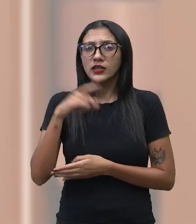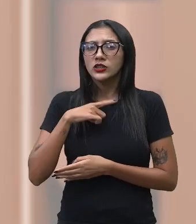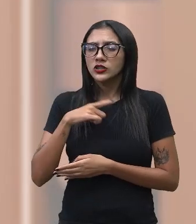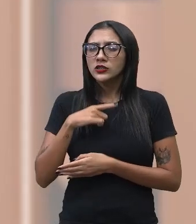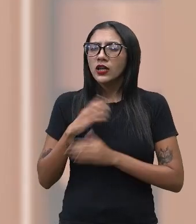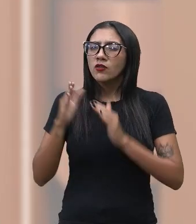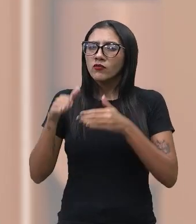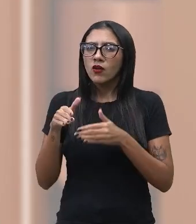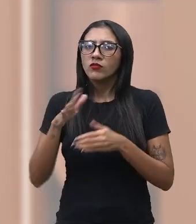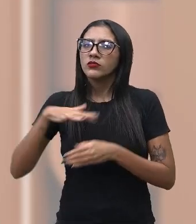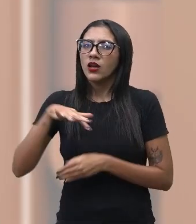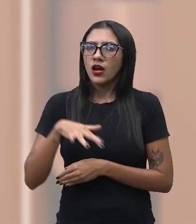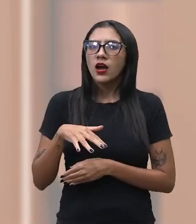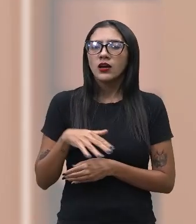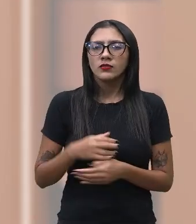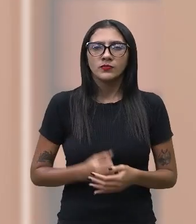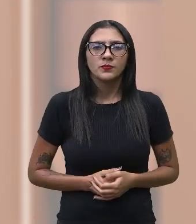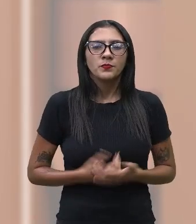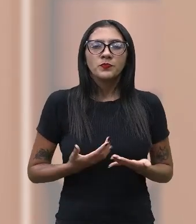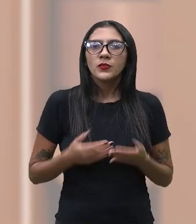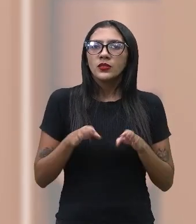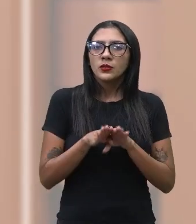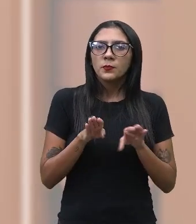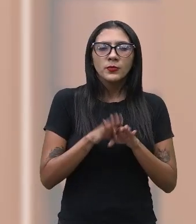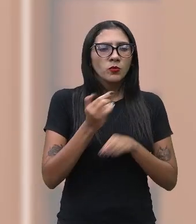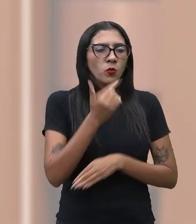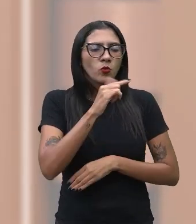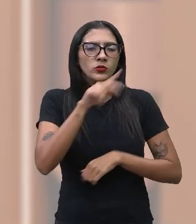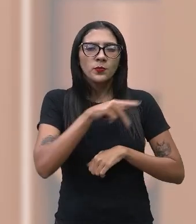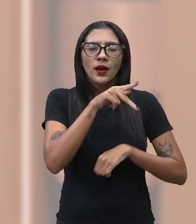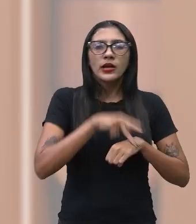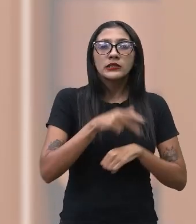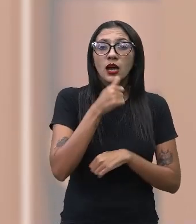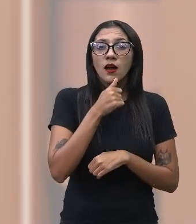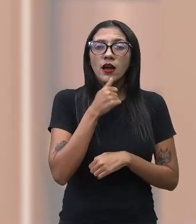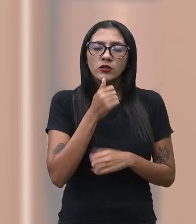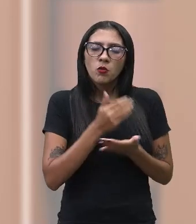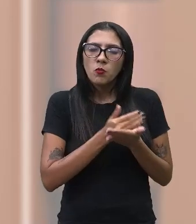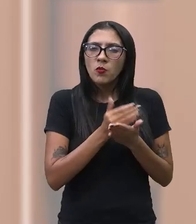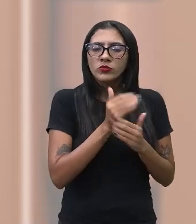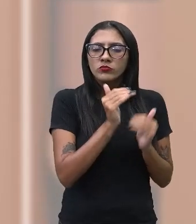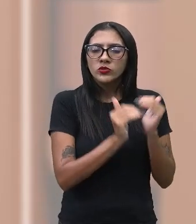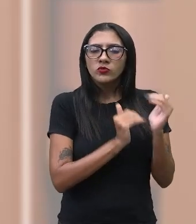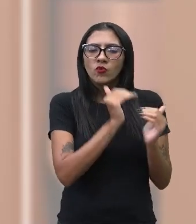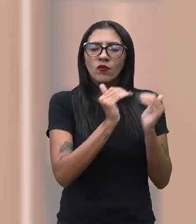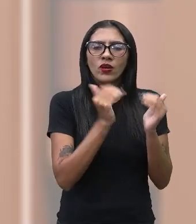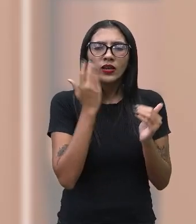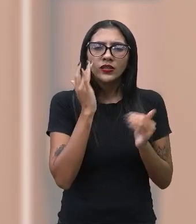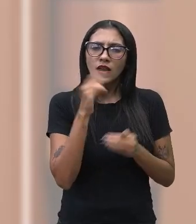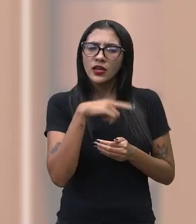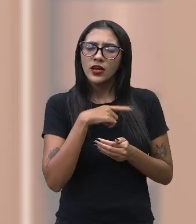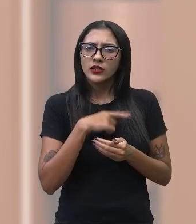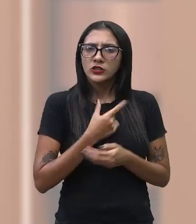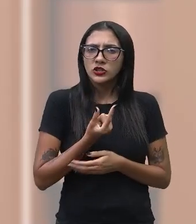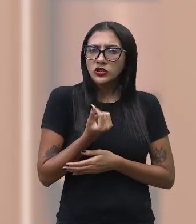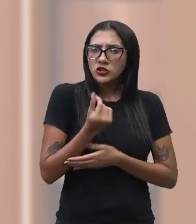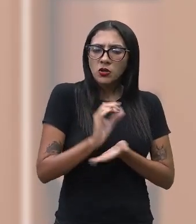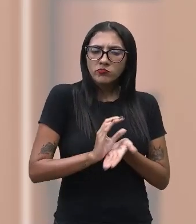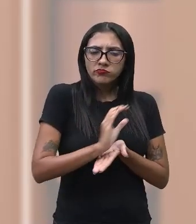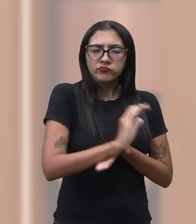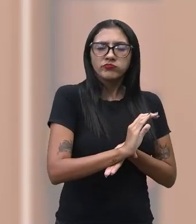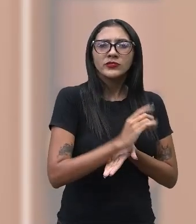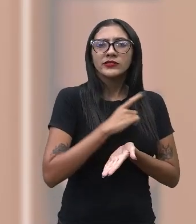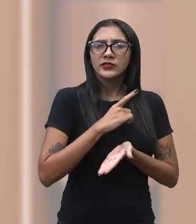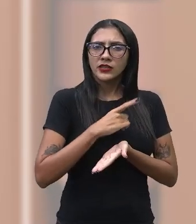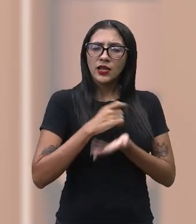tomadas, né? E os países em desenvolvimento, será que eles estavam recebendo ajuda financeira,